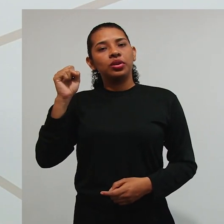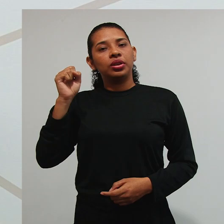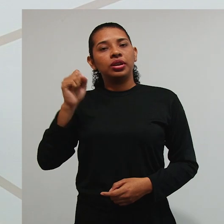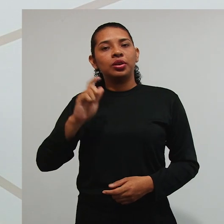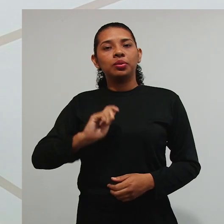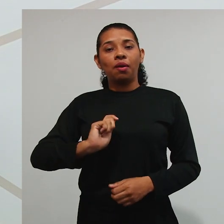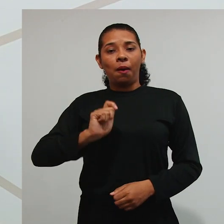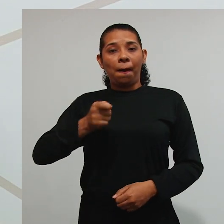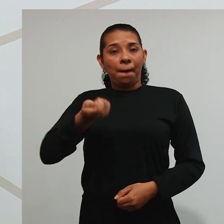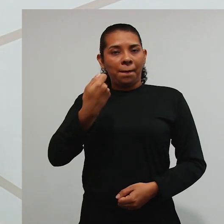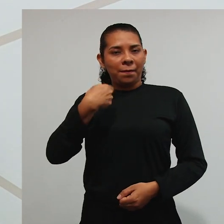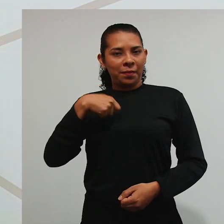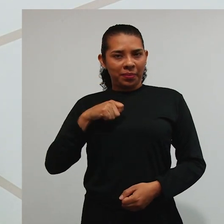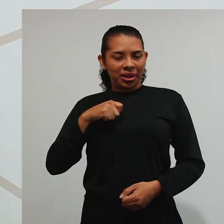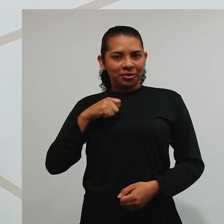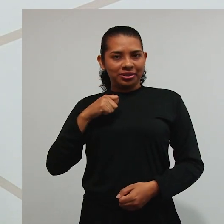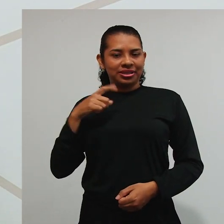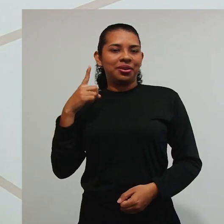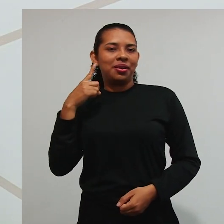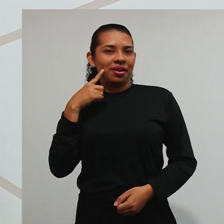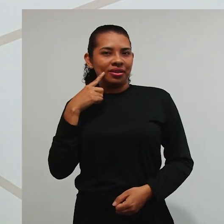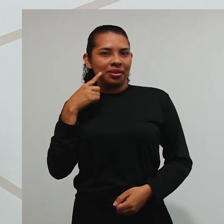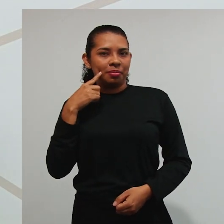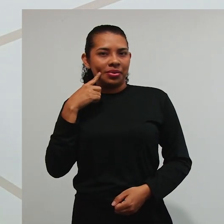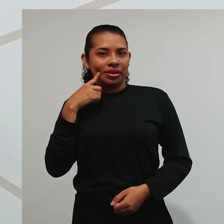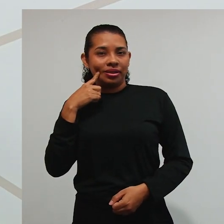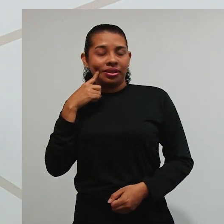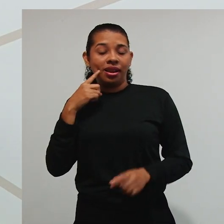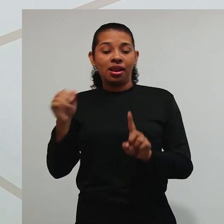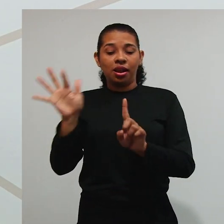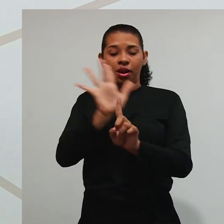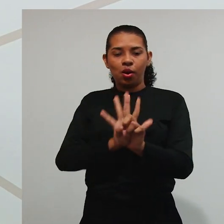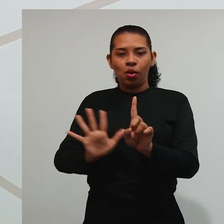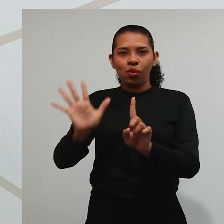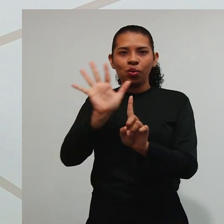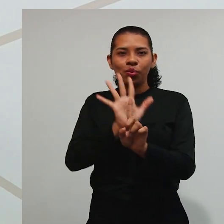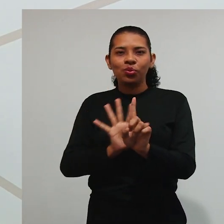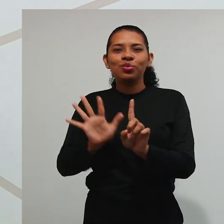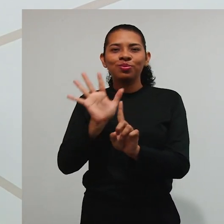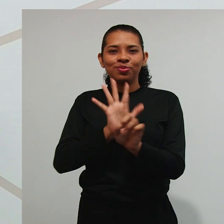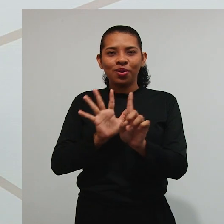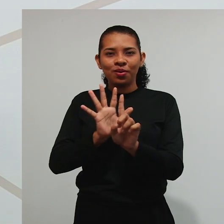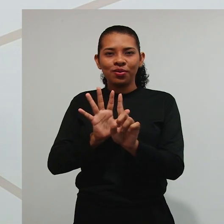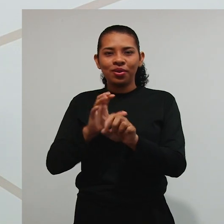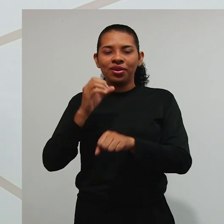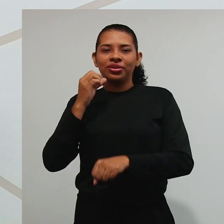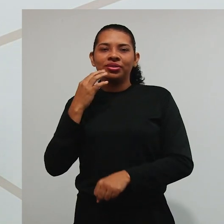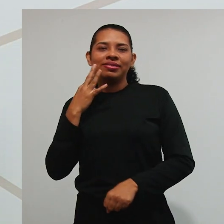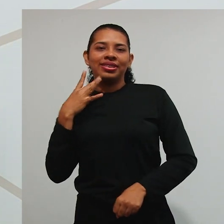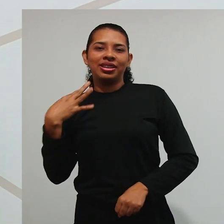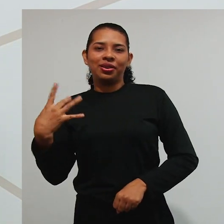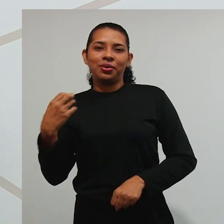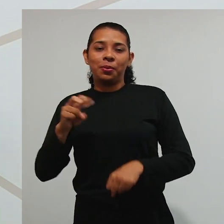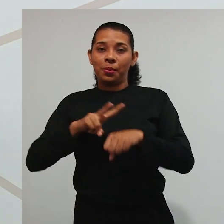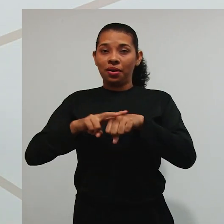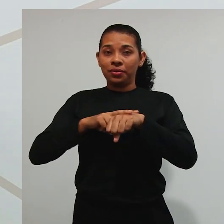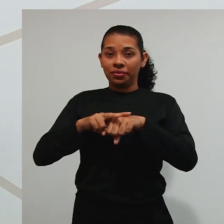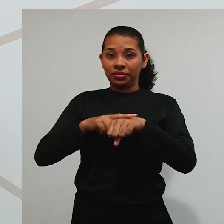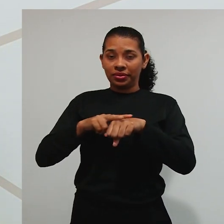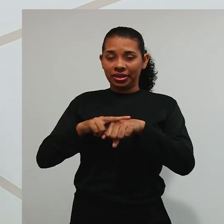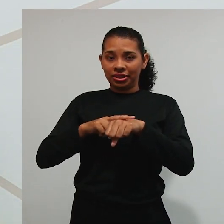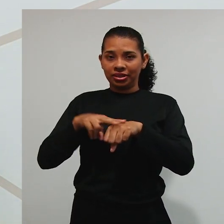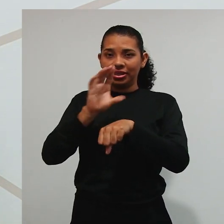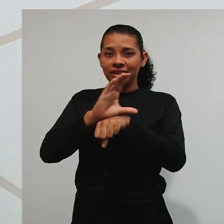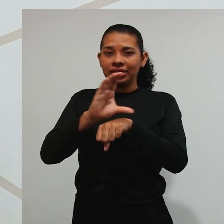para a comunidade Libras é Anabela. Ao fundo está a plotagem dos estúdios em tons verde, cinza, né, branco